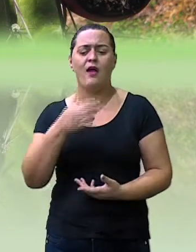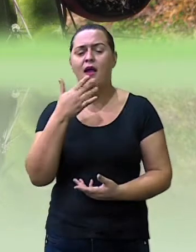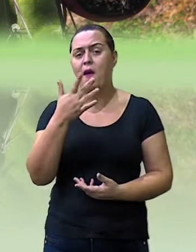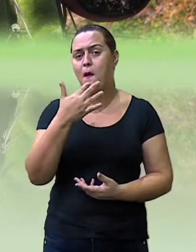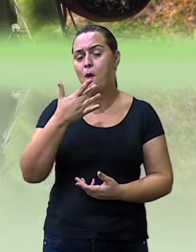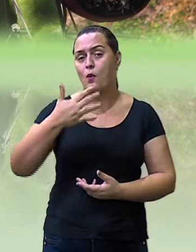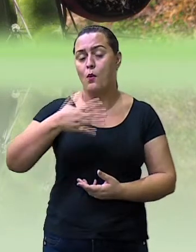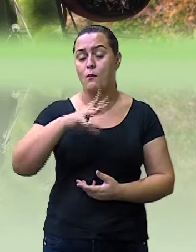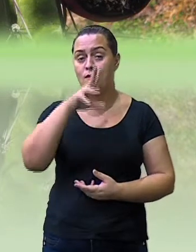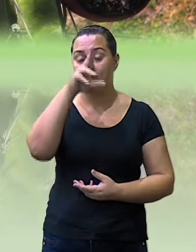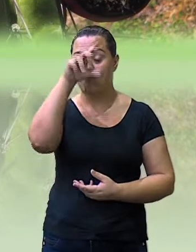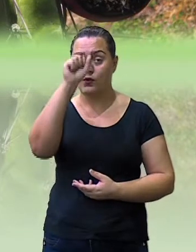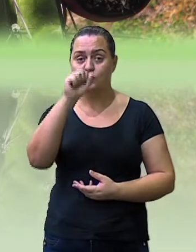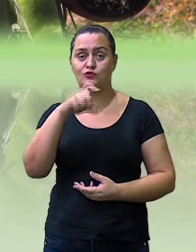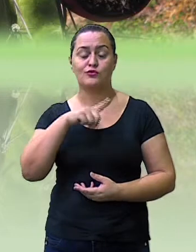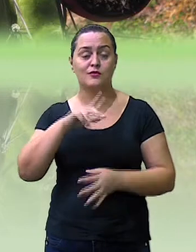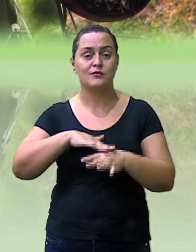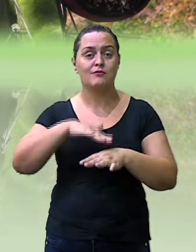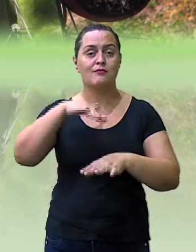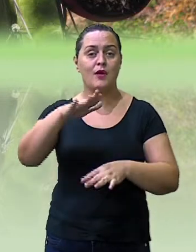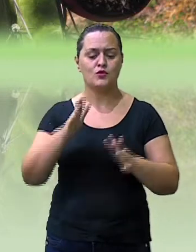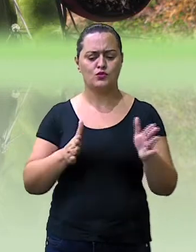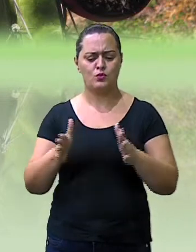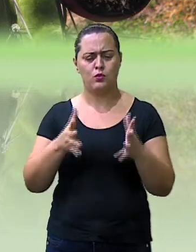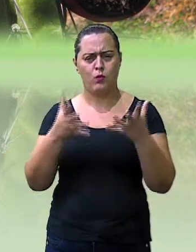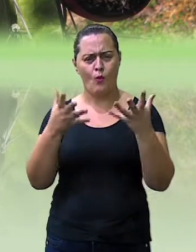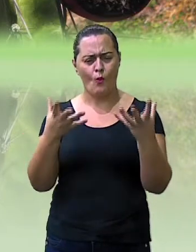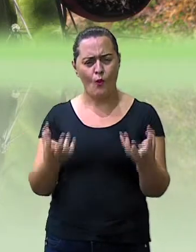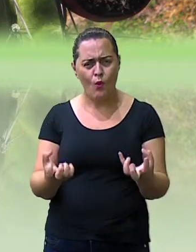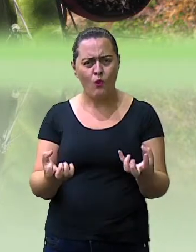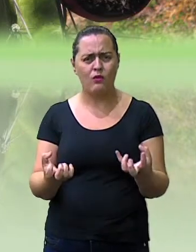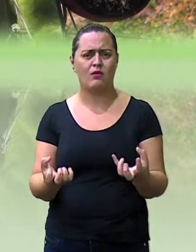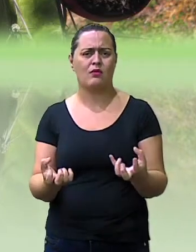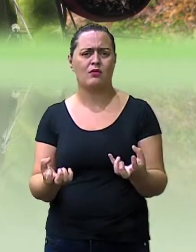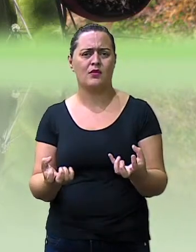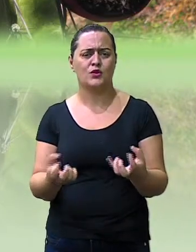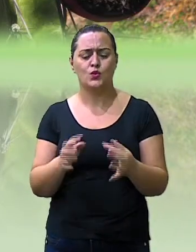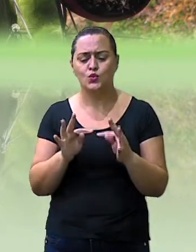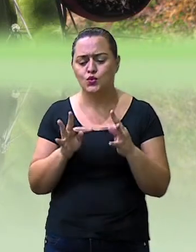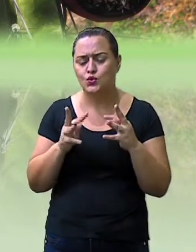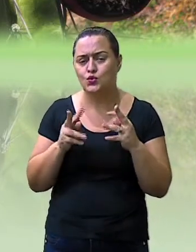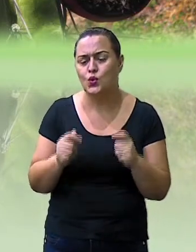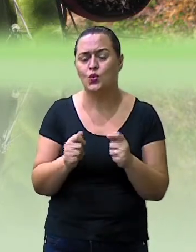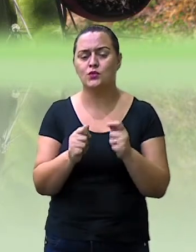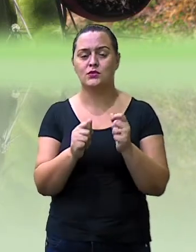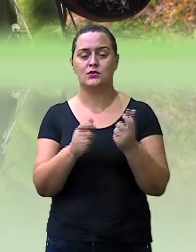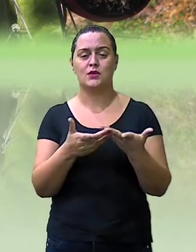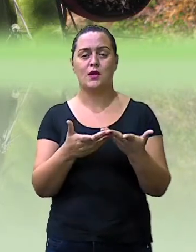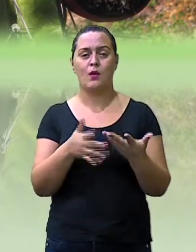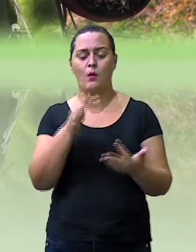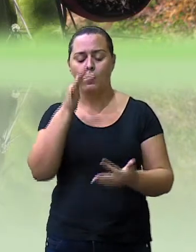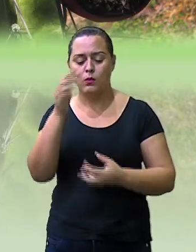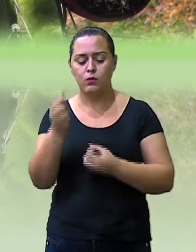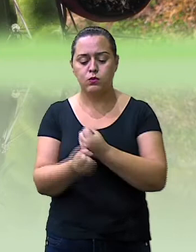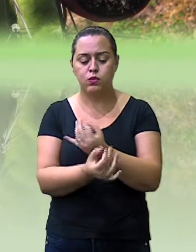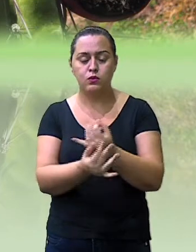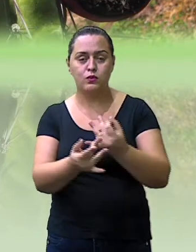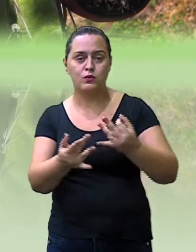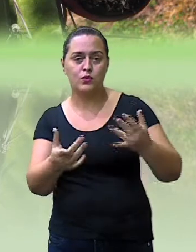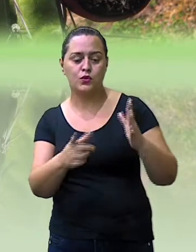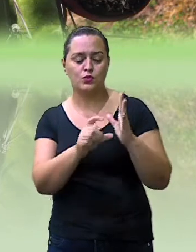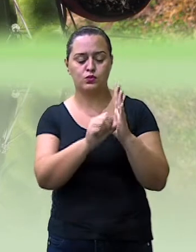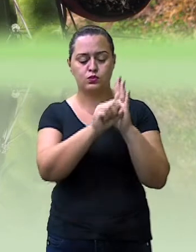durante a estação de seca, onde quase todas as plantas perdem as folhas para diminuir